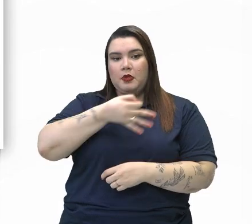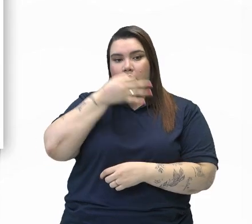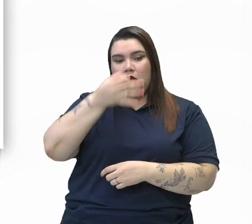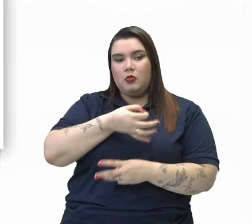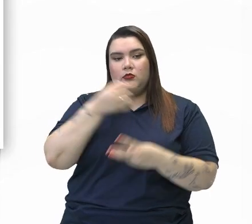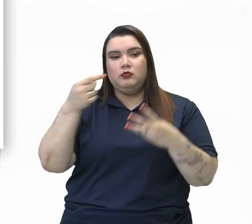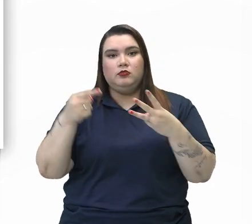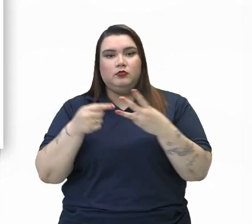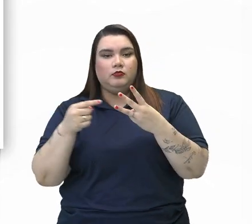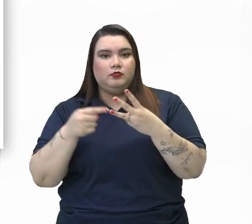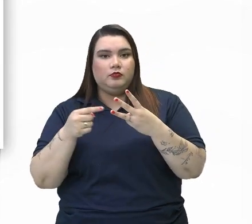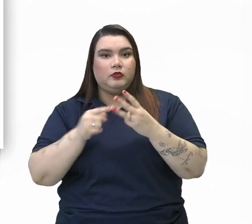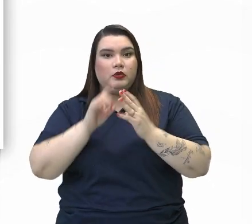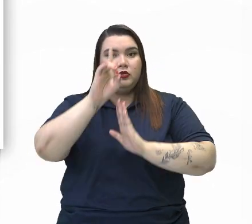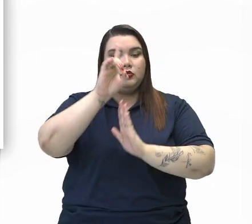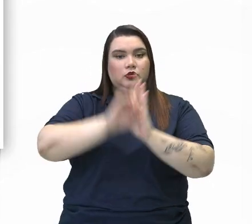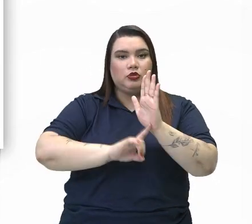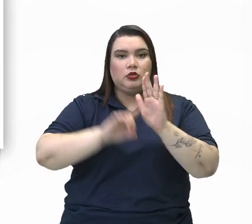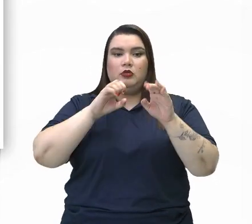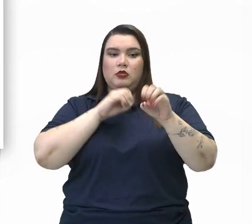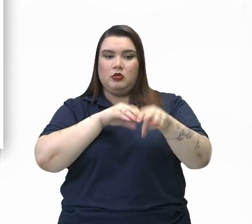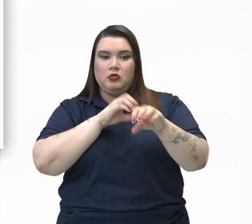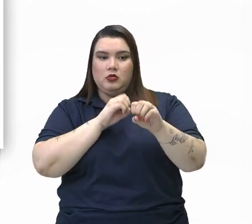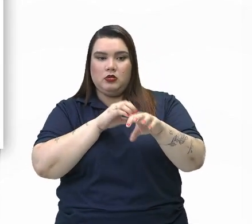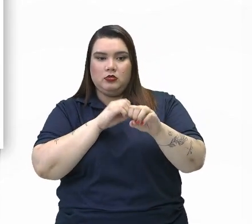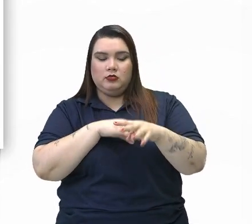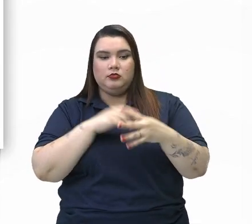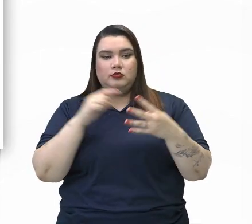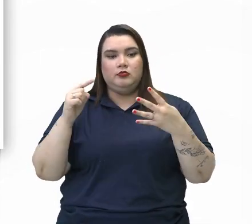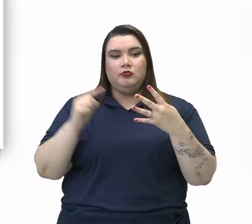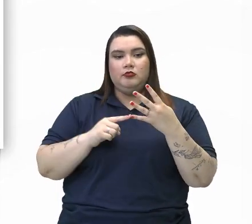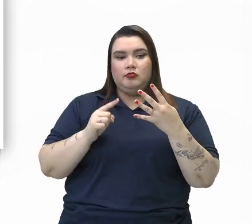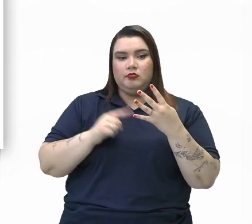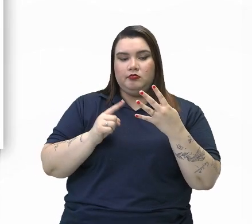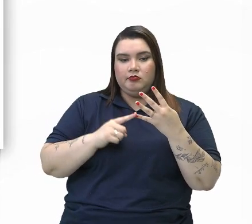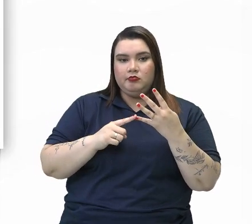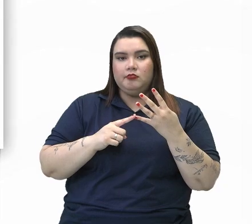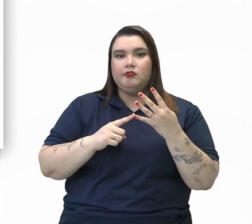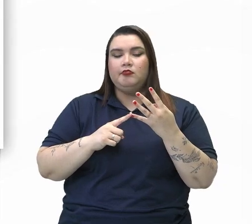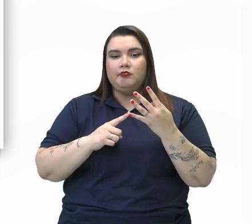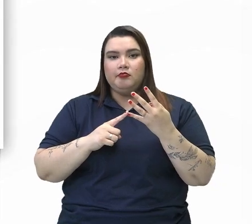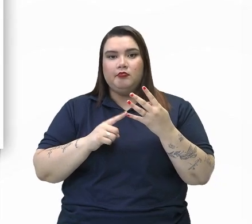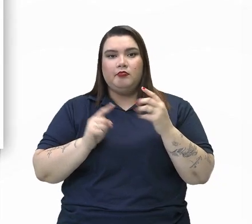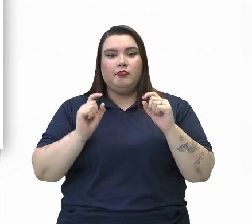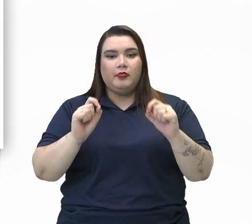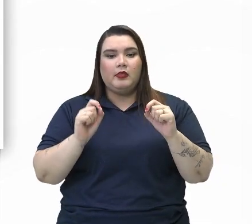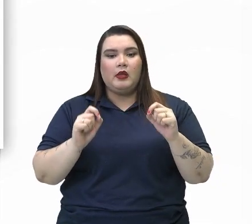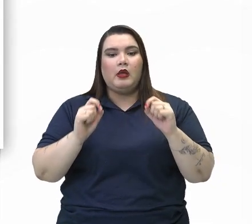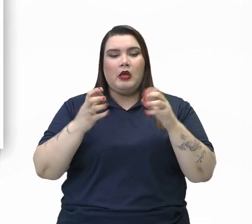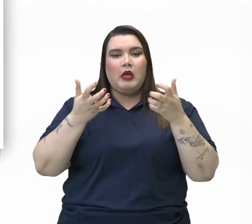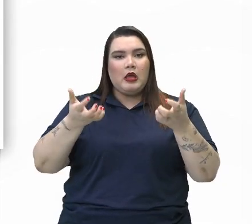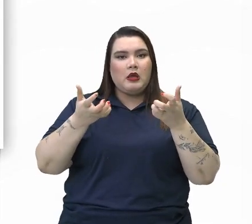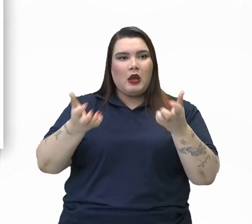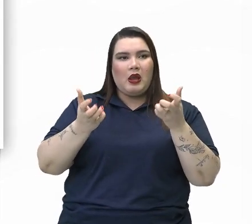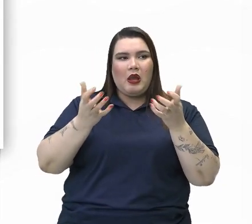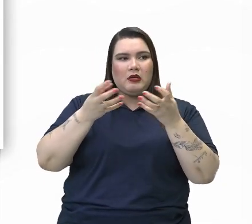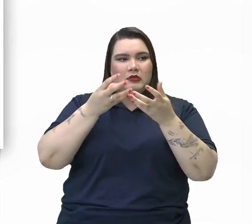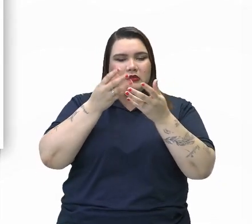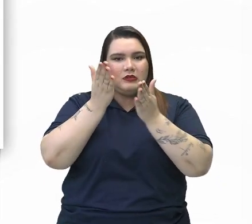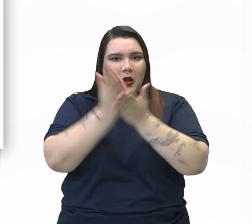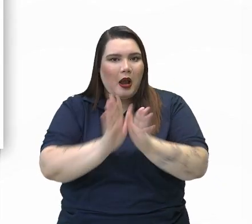to education, direito à educação, discrimination, aqui no caso é acabar com a